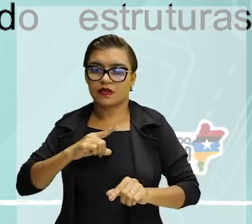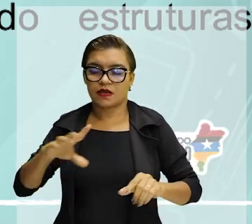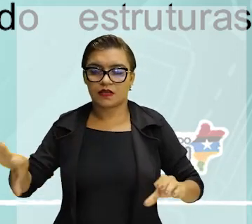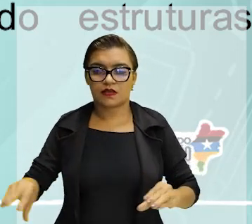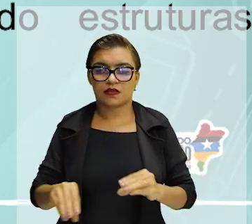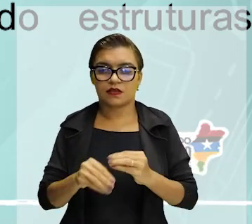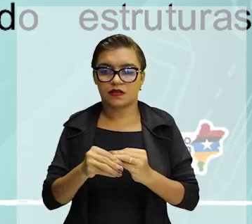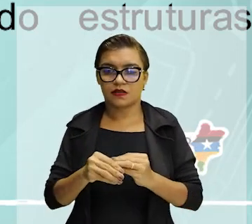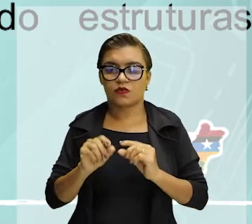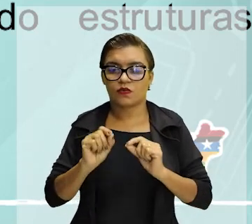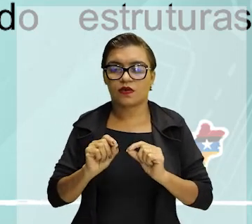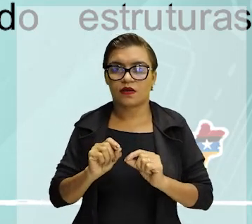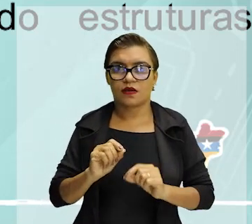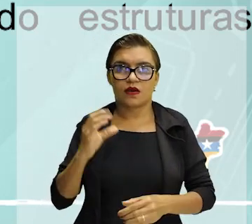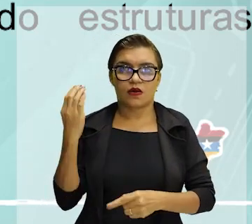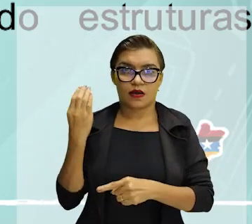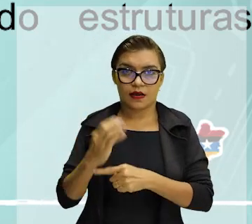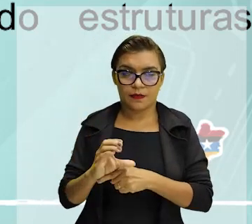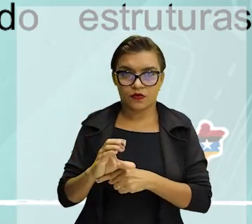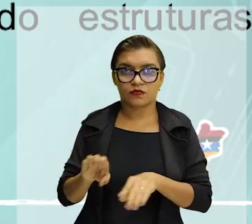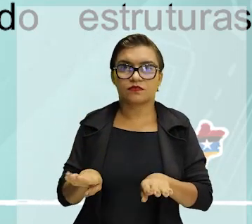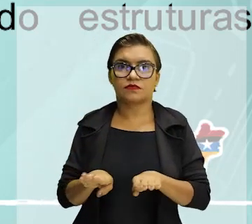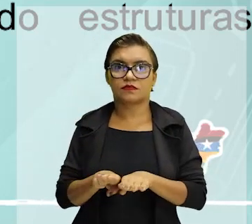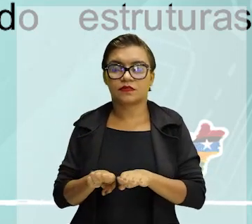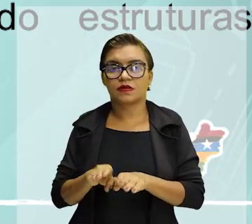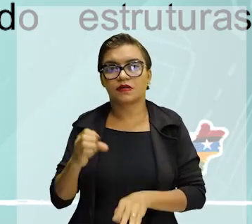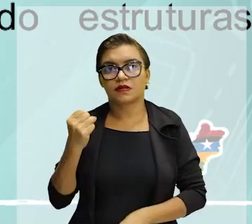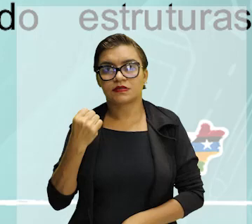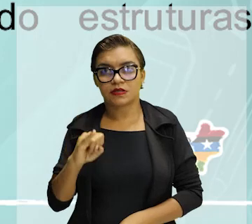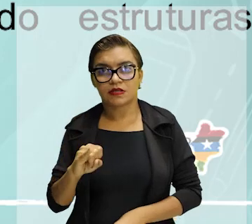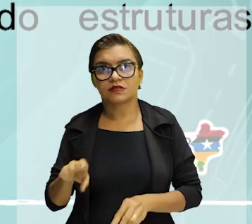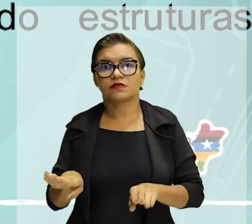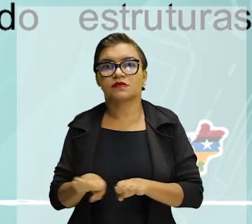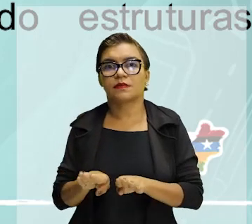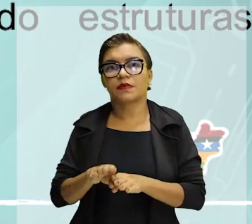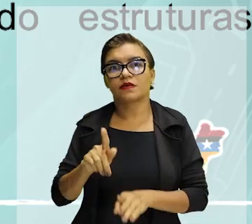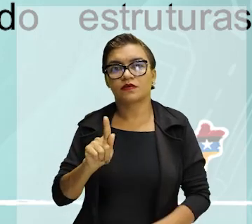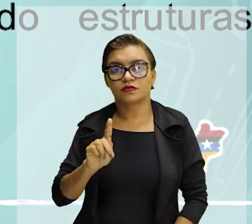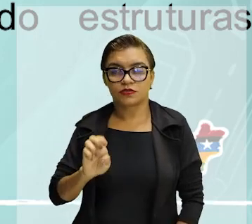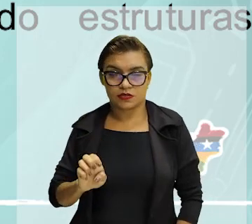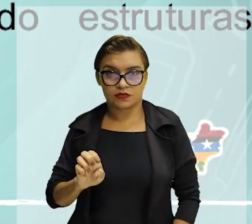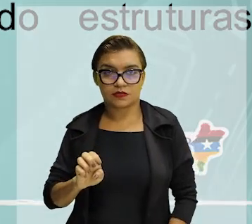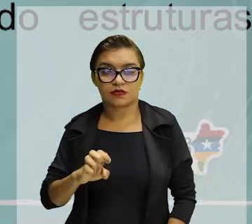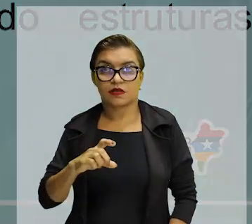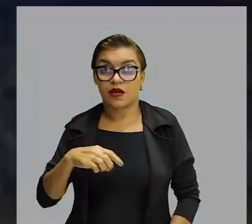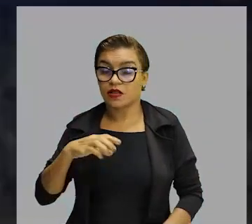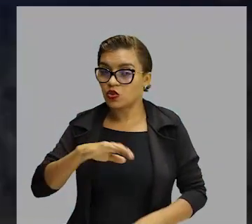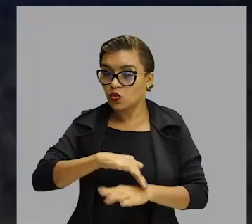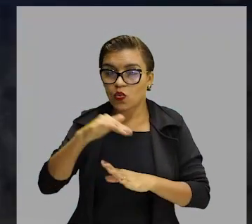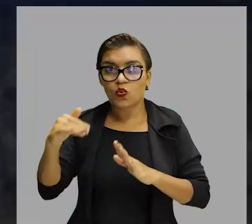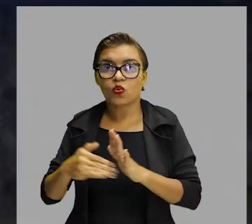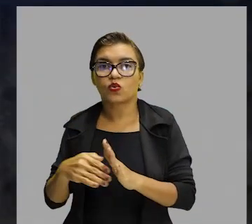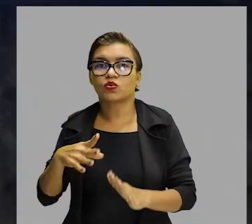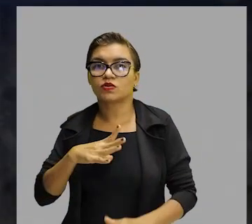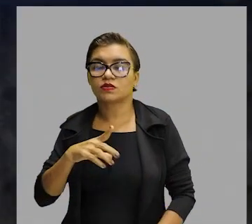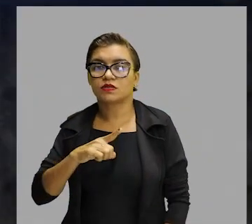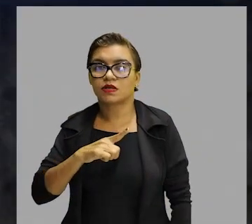são o carbono, o silício e o germânio. Todos possuem 4 elétrons na última camada, né, que é a camada de